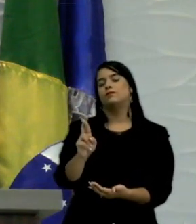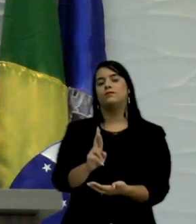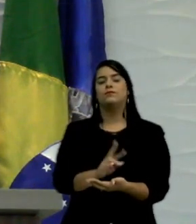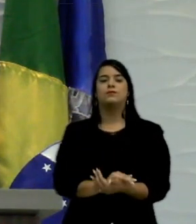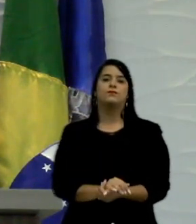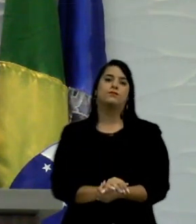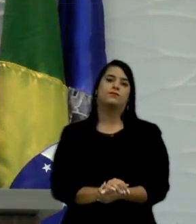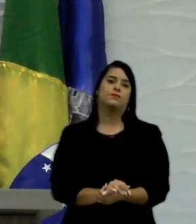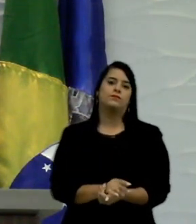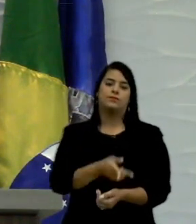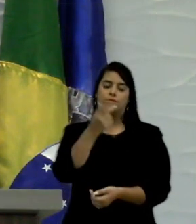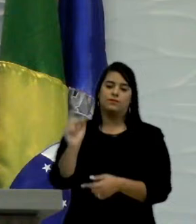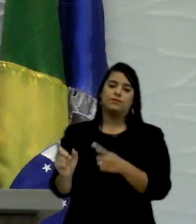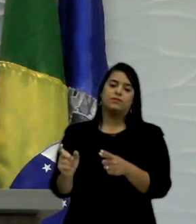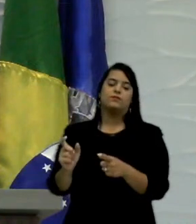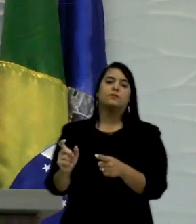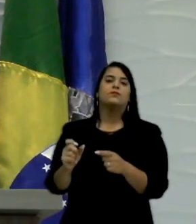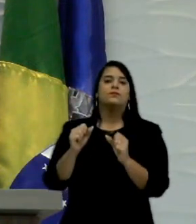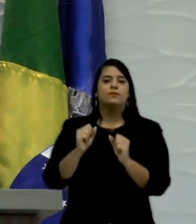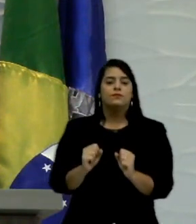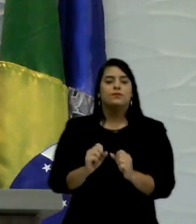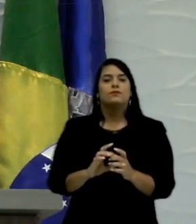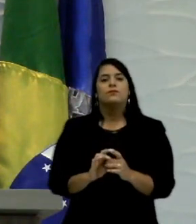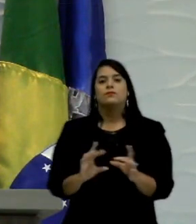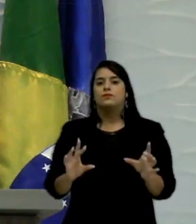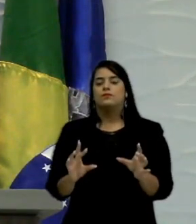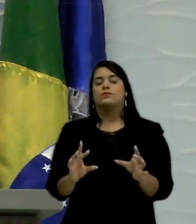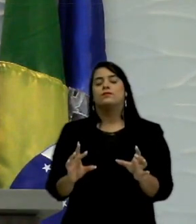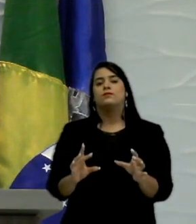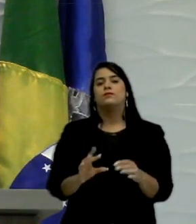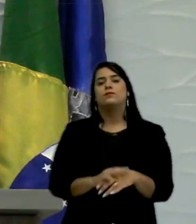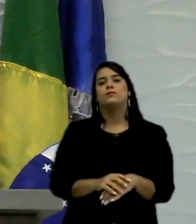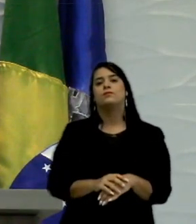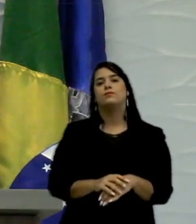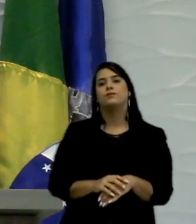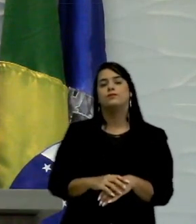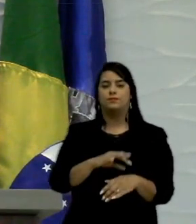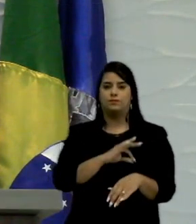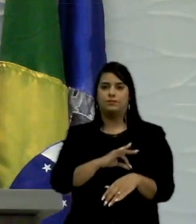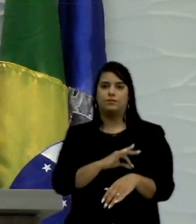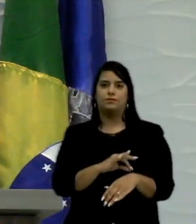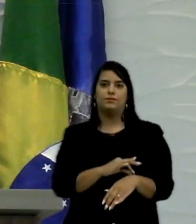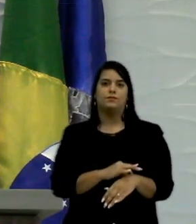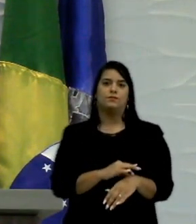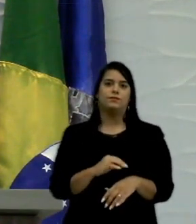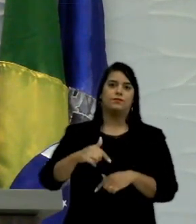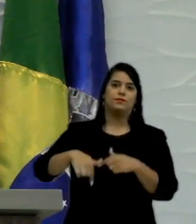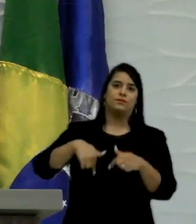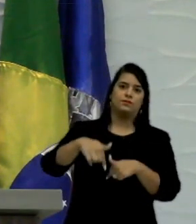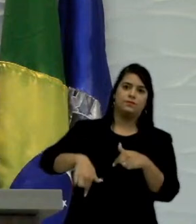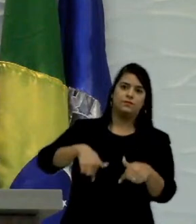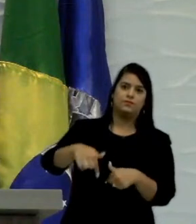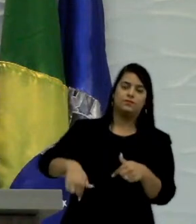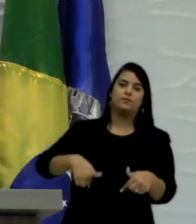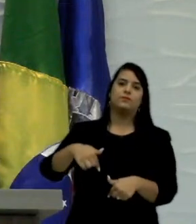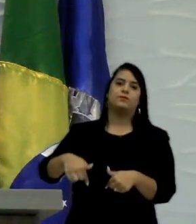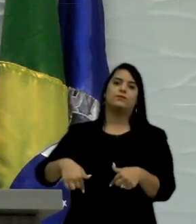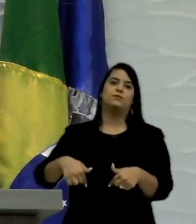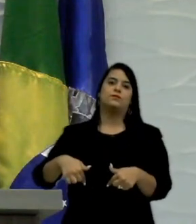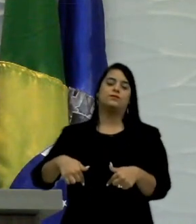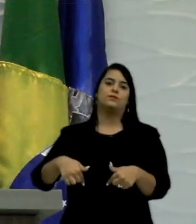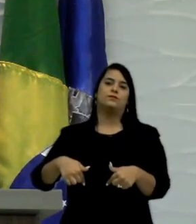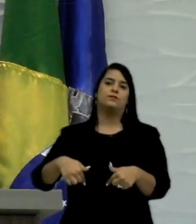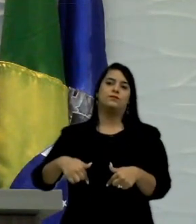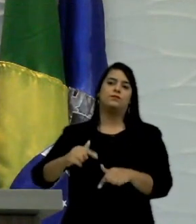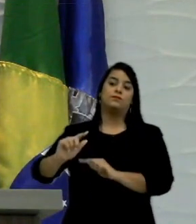o agricultor estar apto agora a receber. Então isso é fruto do trabalho, do diálogo, e a gente tem, né,